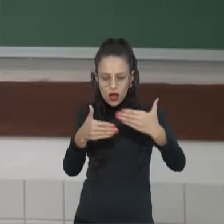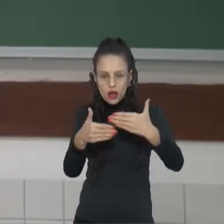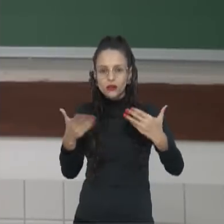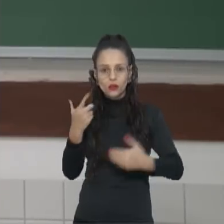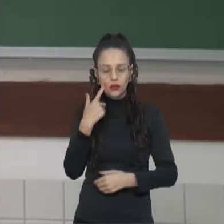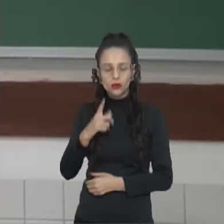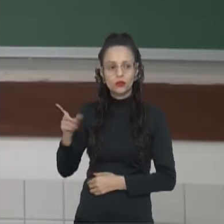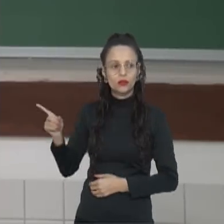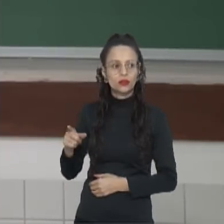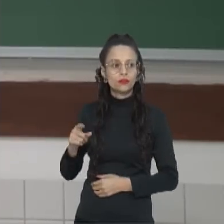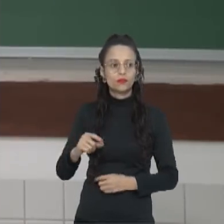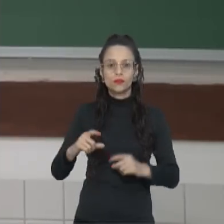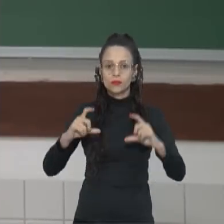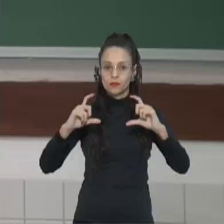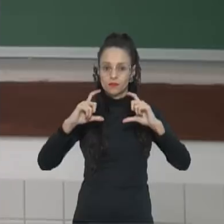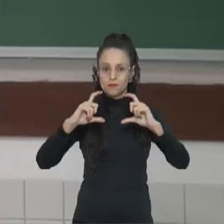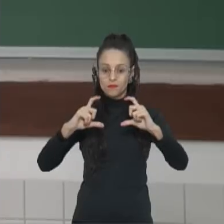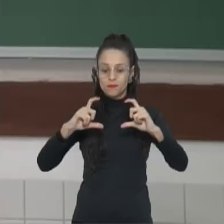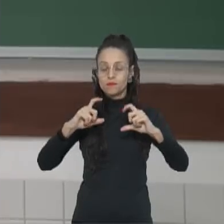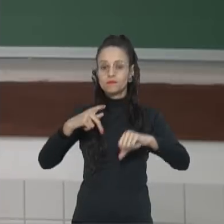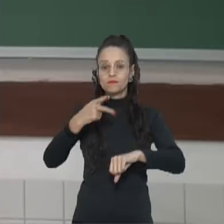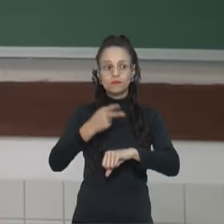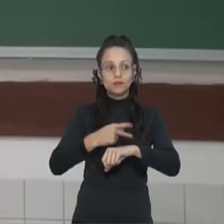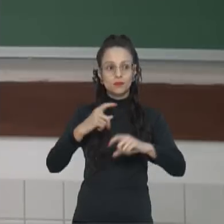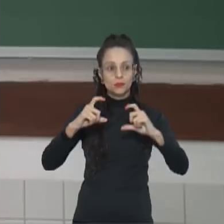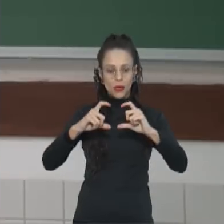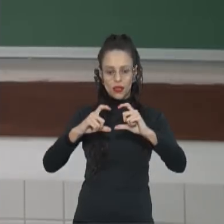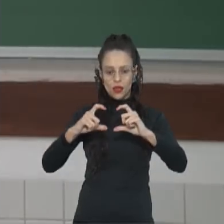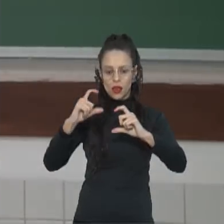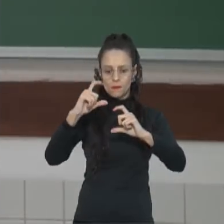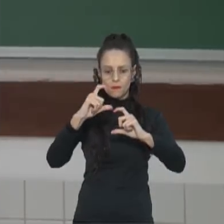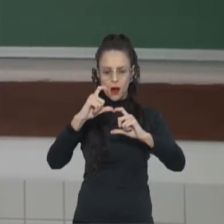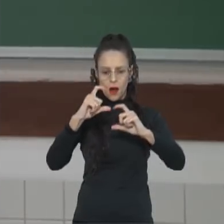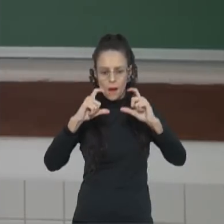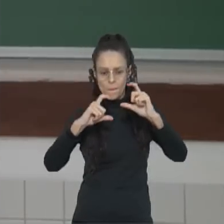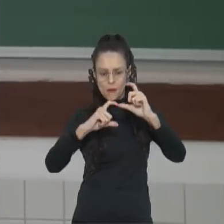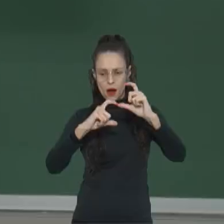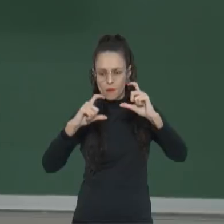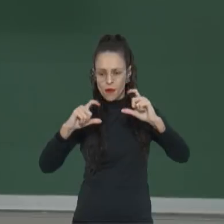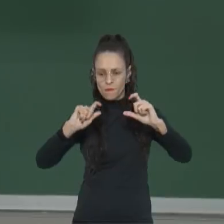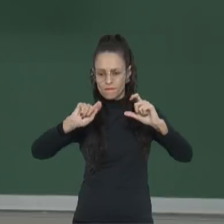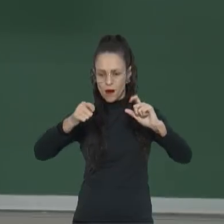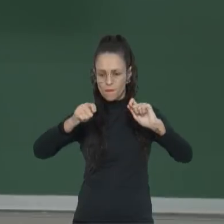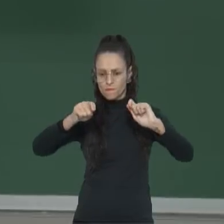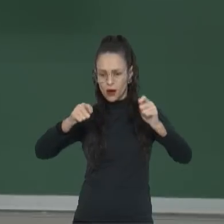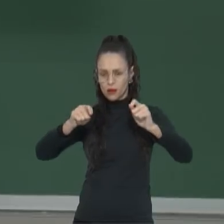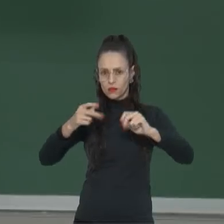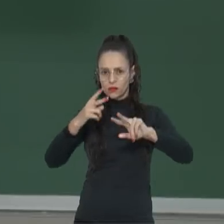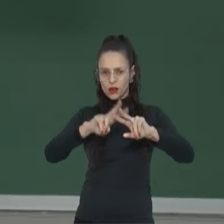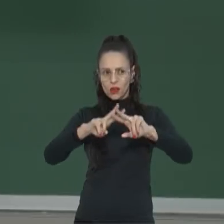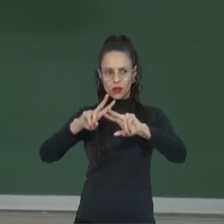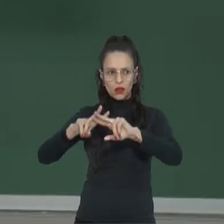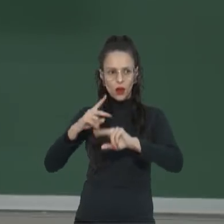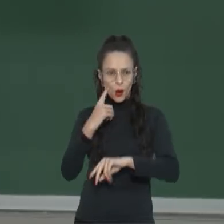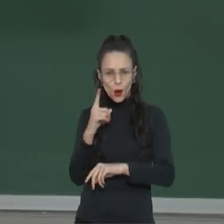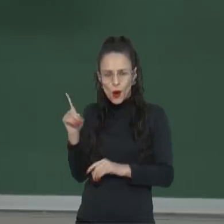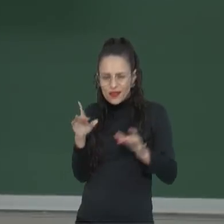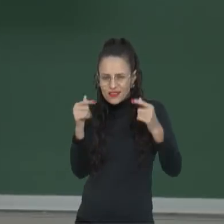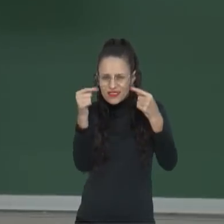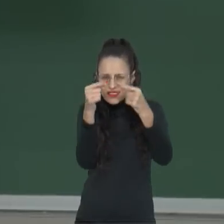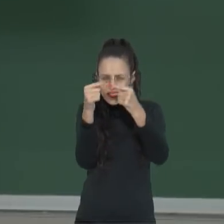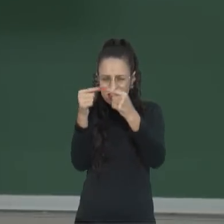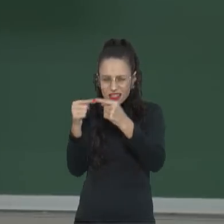utilizavam. Pedras de 12 ângulos que travam uma na outra. Por isso que não tinha argamassa. Aqui, uma travava na outra. Com